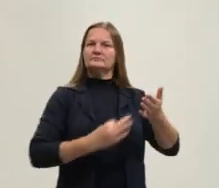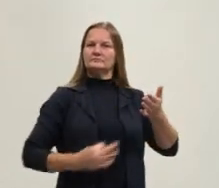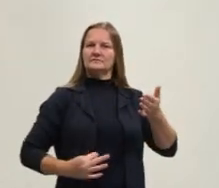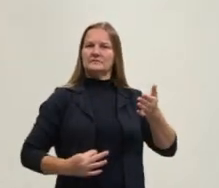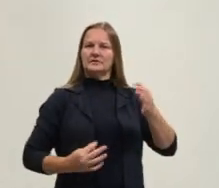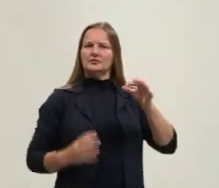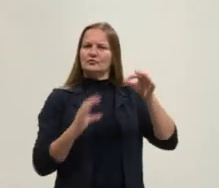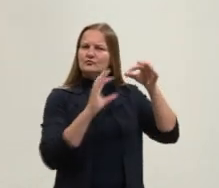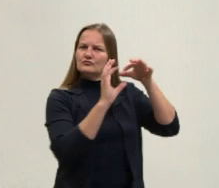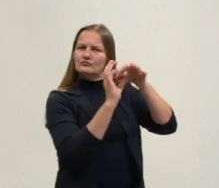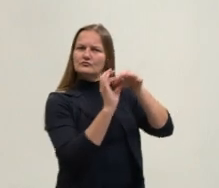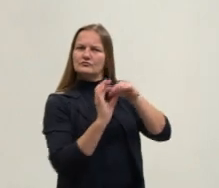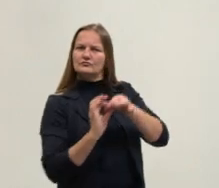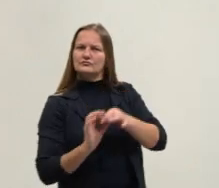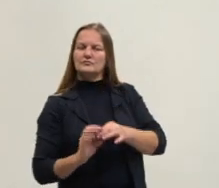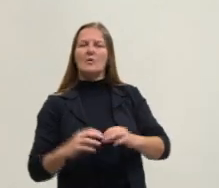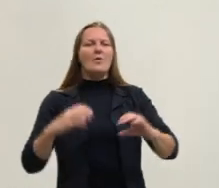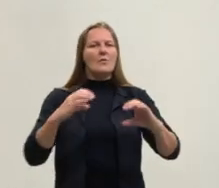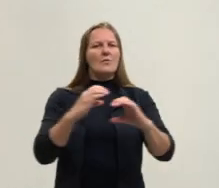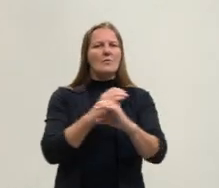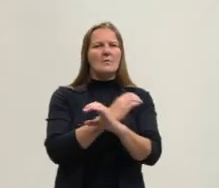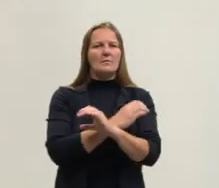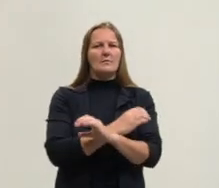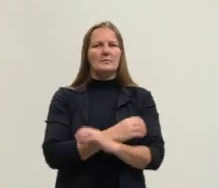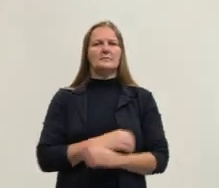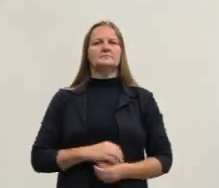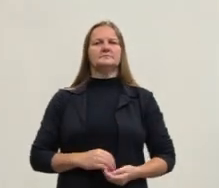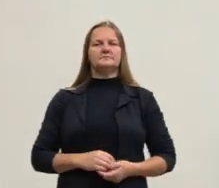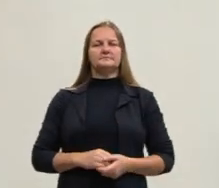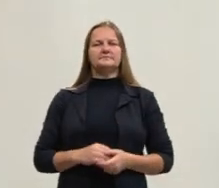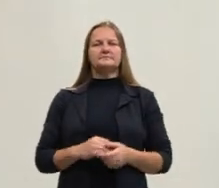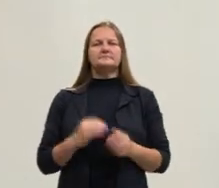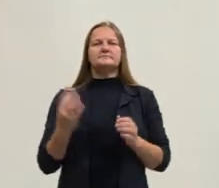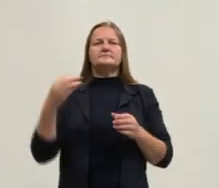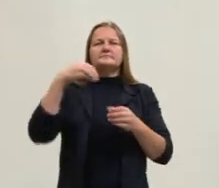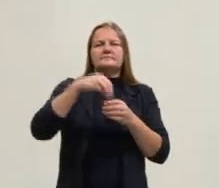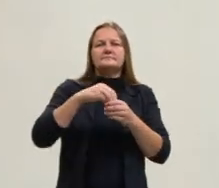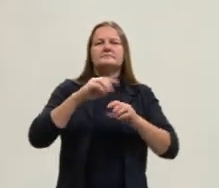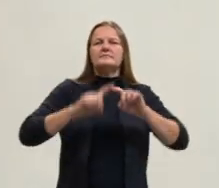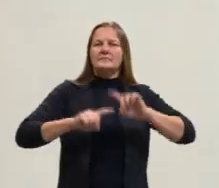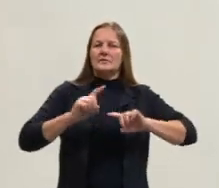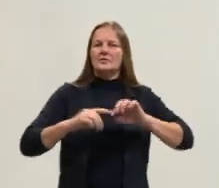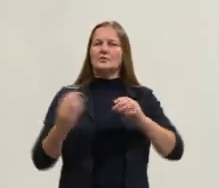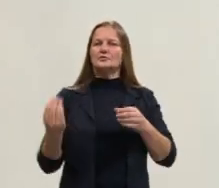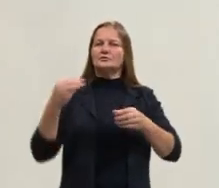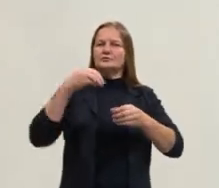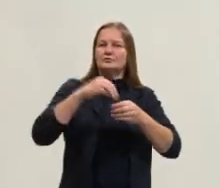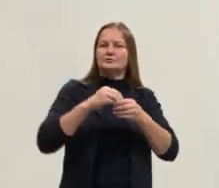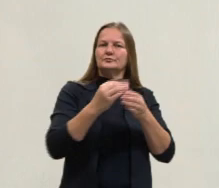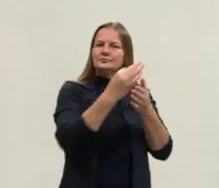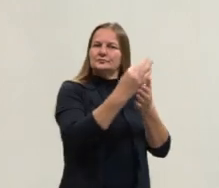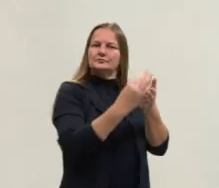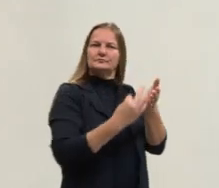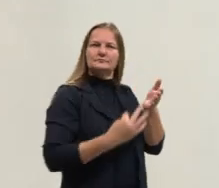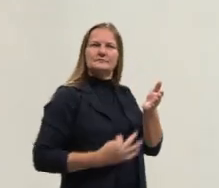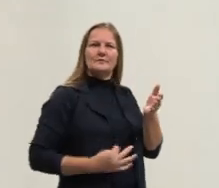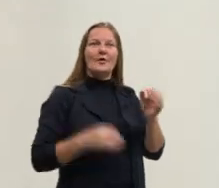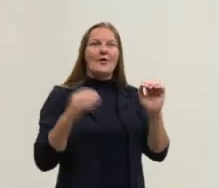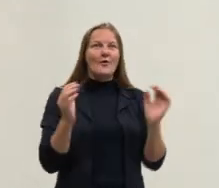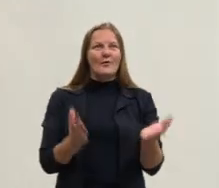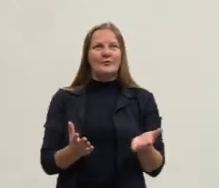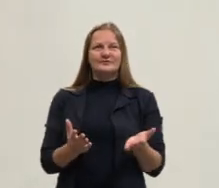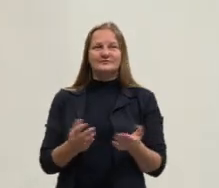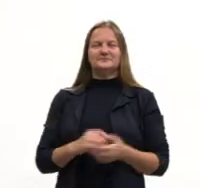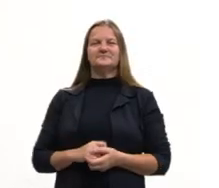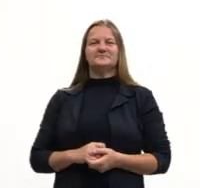que tenha um sentido completo né dentro de todos os seus elementos que o compõem hoje então